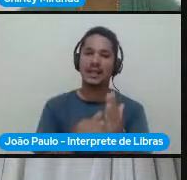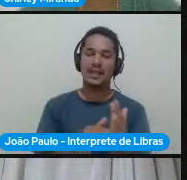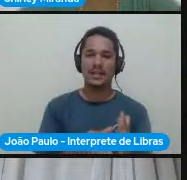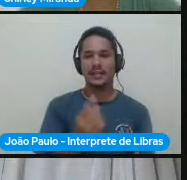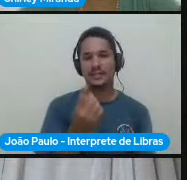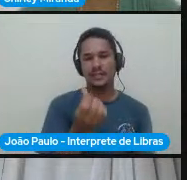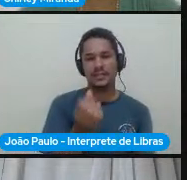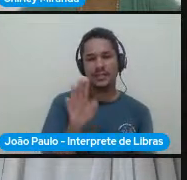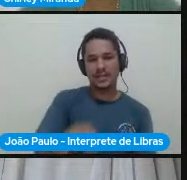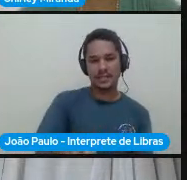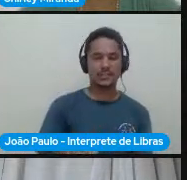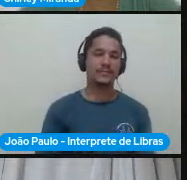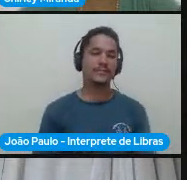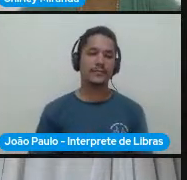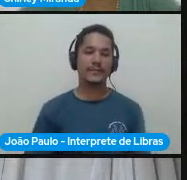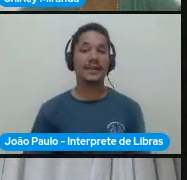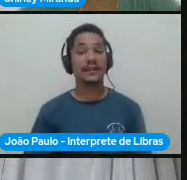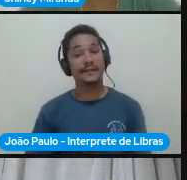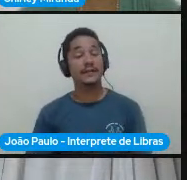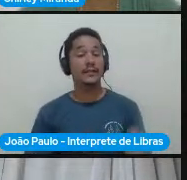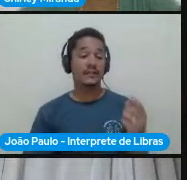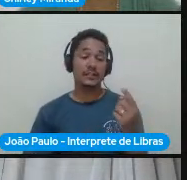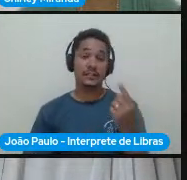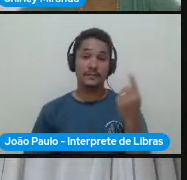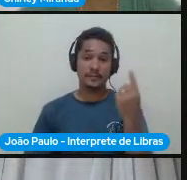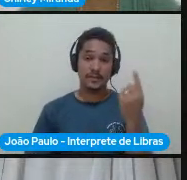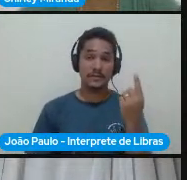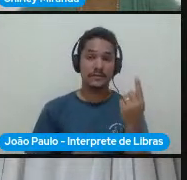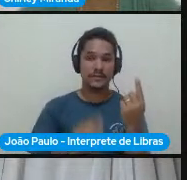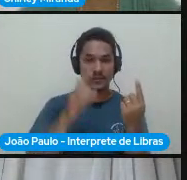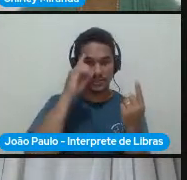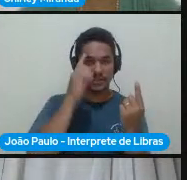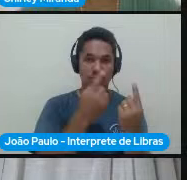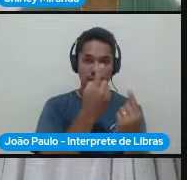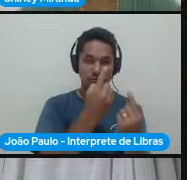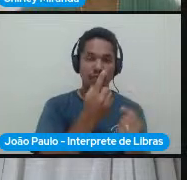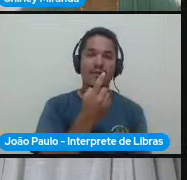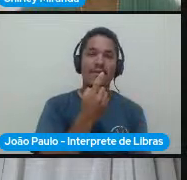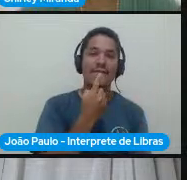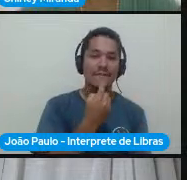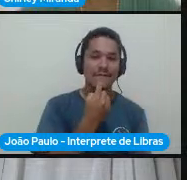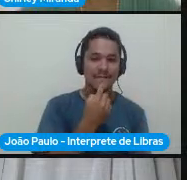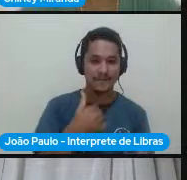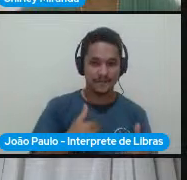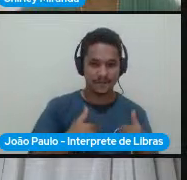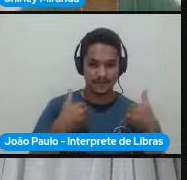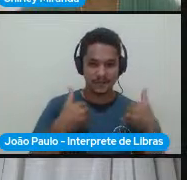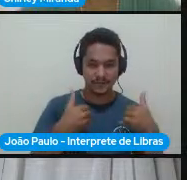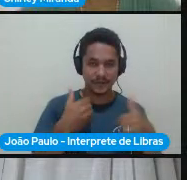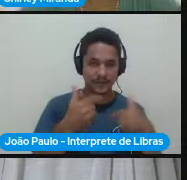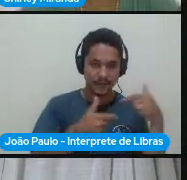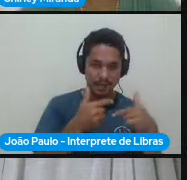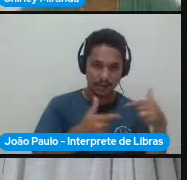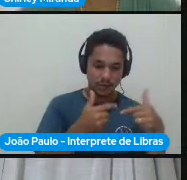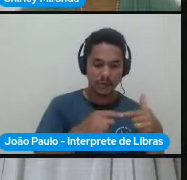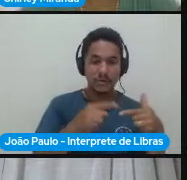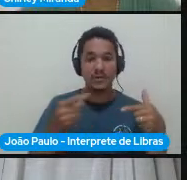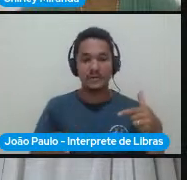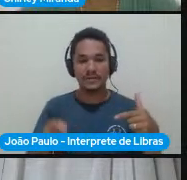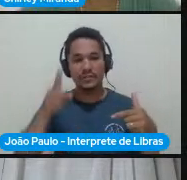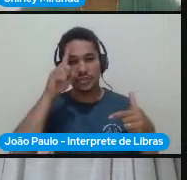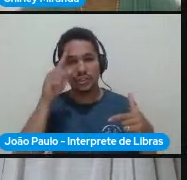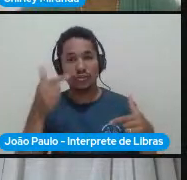após o feriado do trabalhador e, em comemoração, a Secretaria de Desenvolvimento resolveu fazer essa